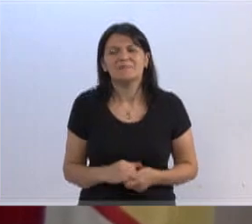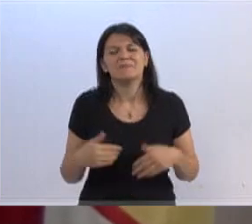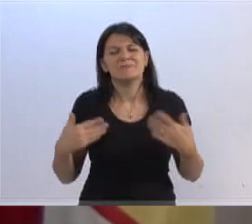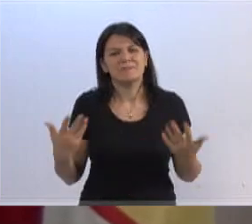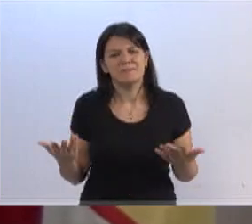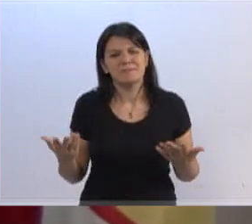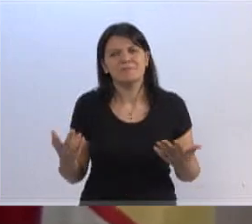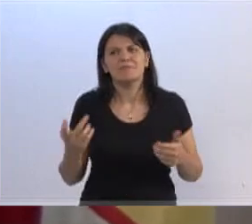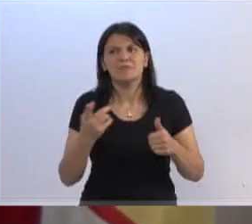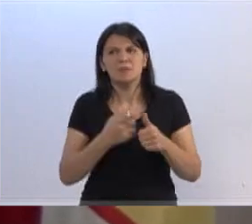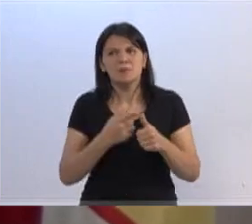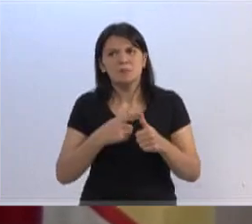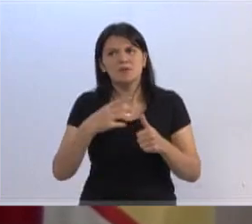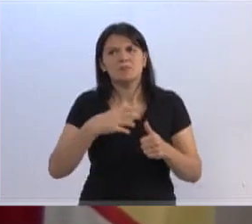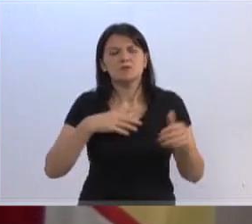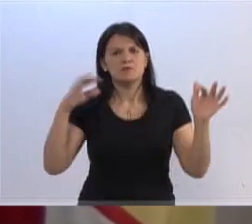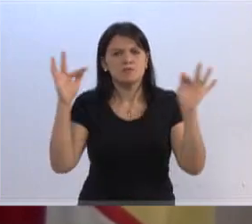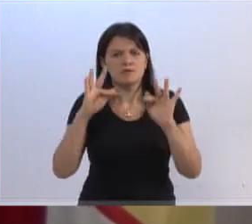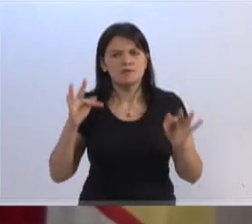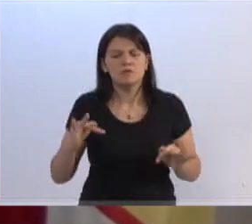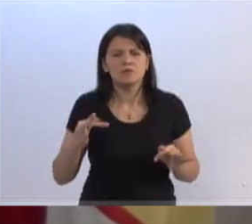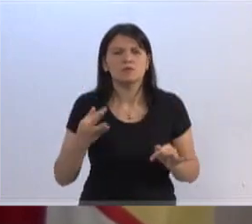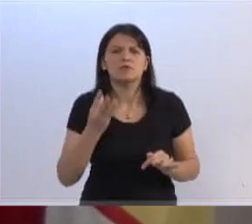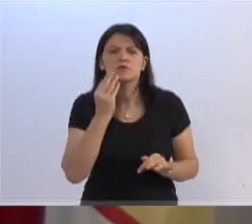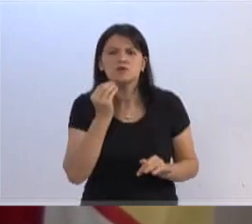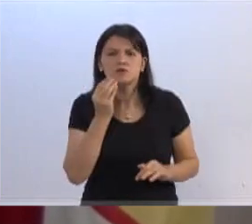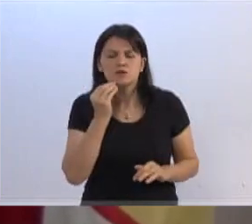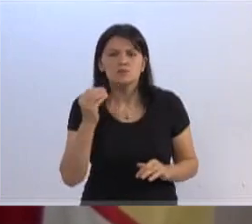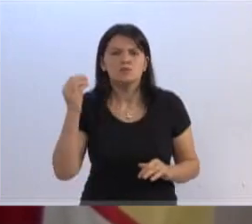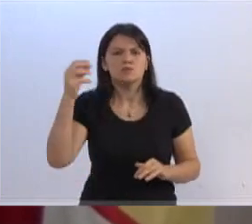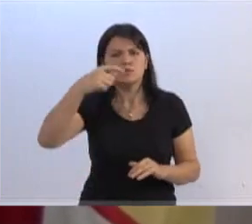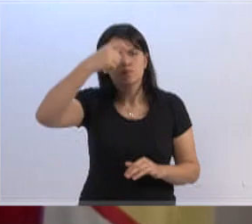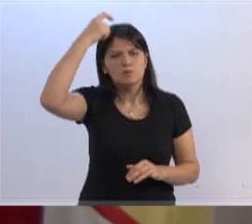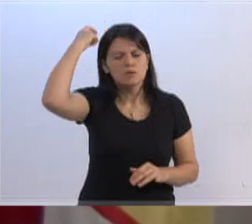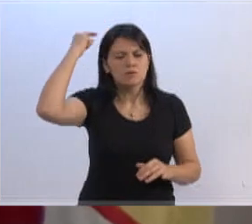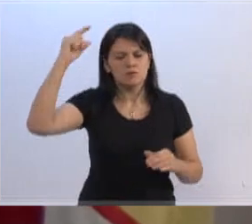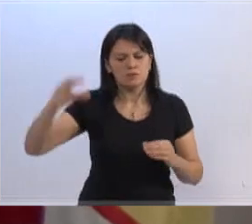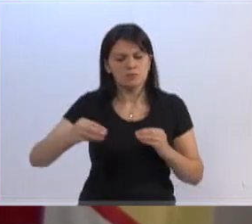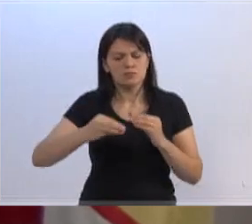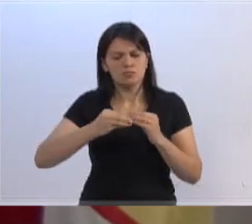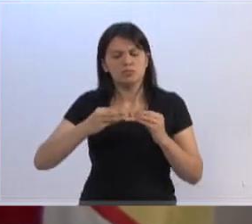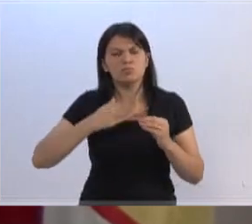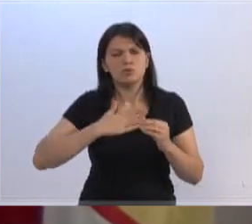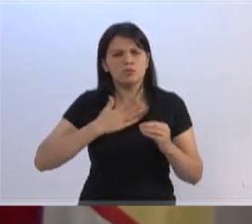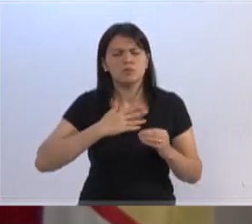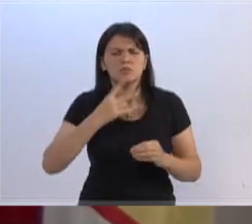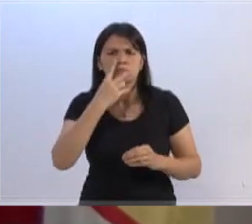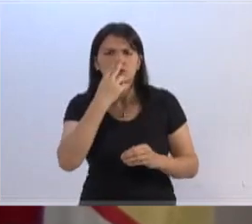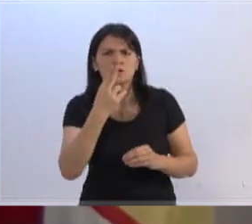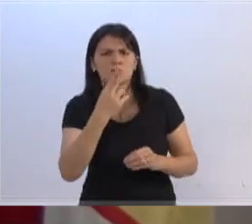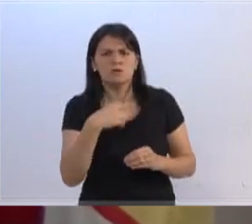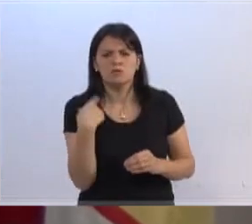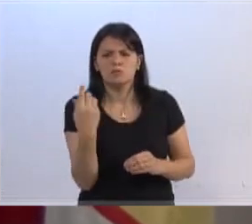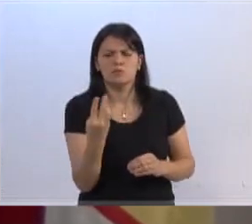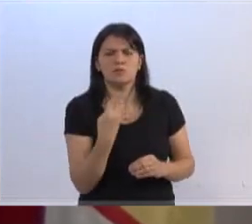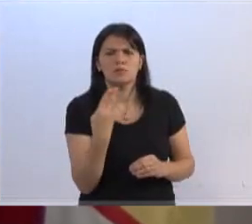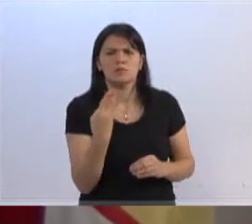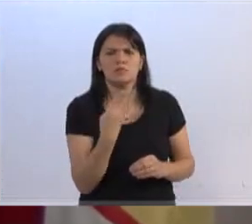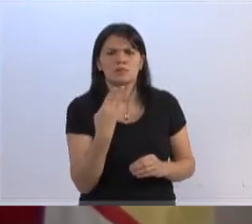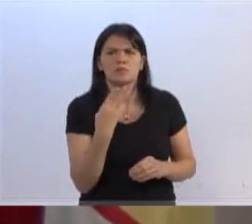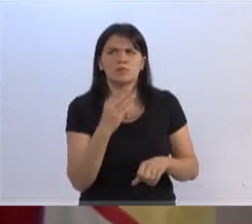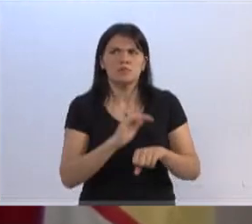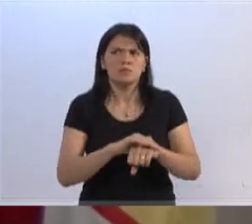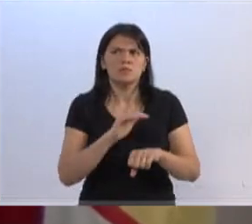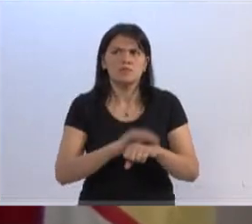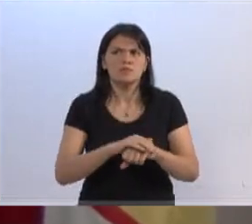seguinte, primeiramente fico muito feliz, vereador Gilson e vereador Adriano, pelo aparte realizado por vocês, porque me parece, né, que nós somos os 3 vereadores que não fazemos parte